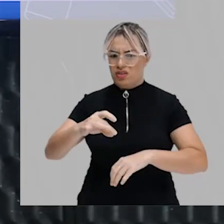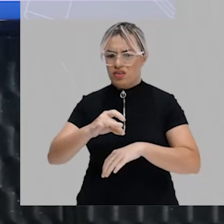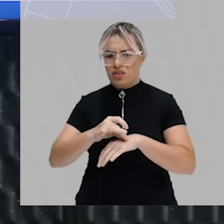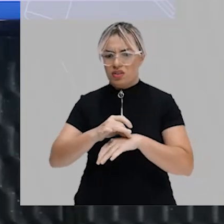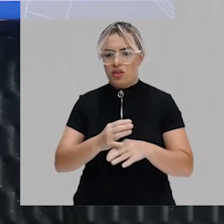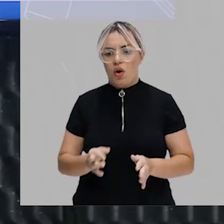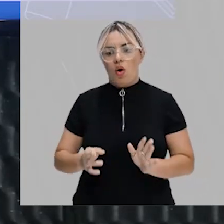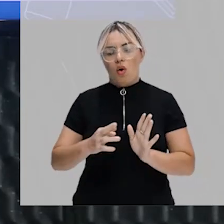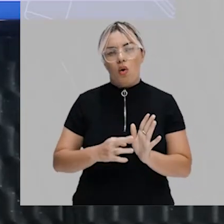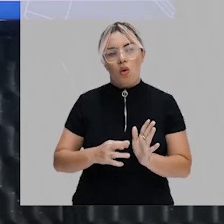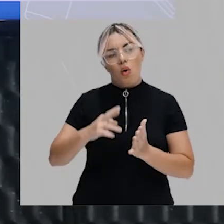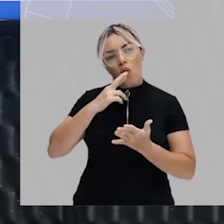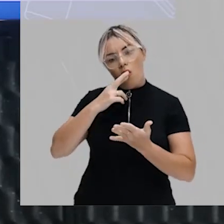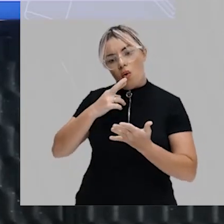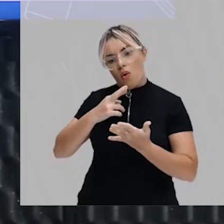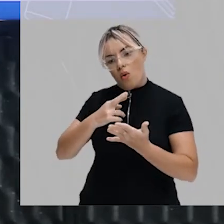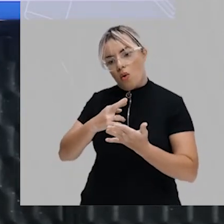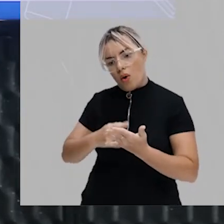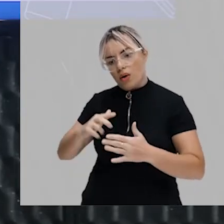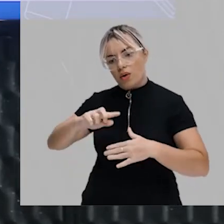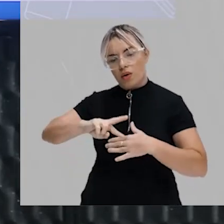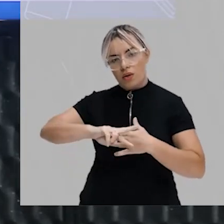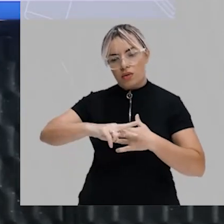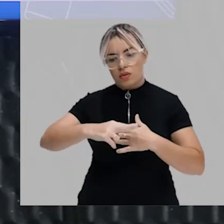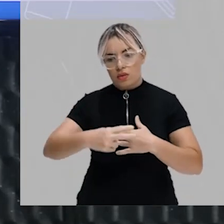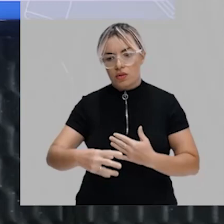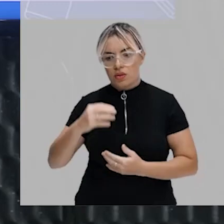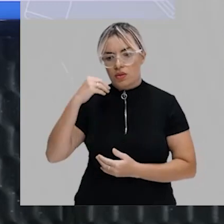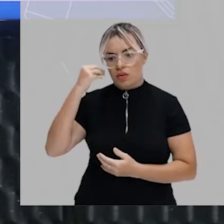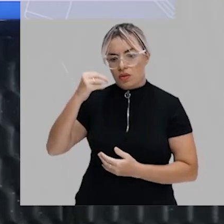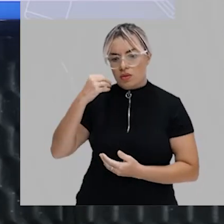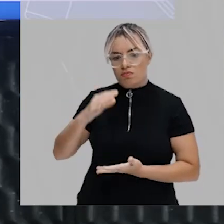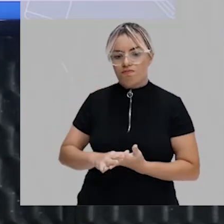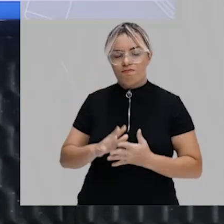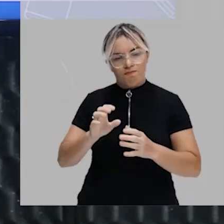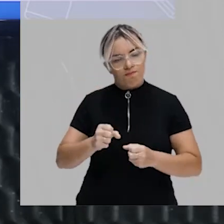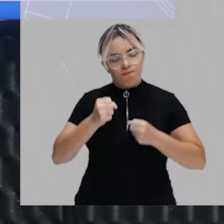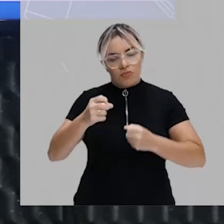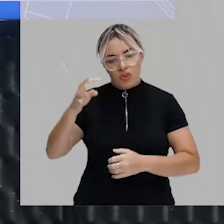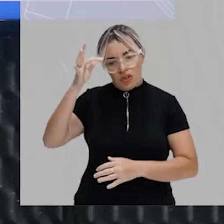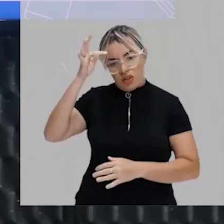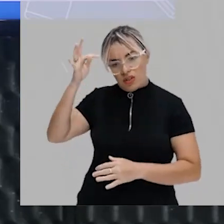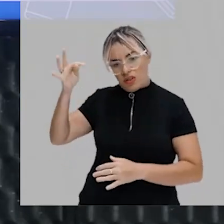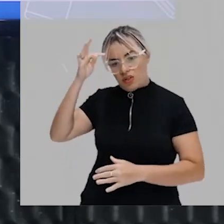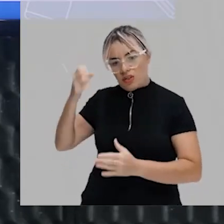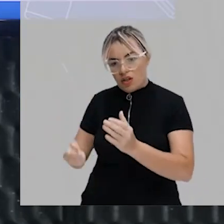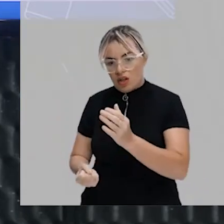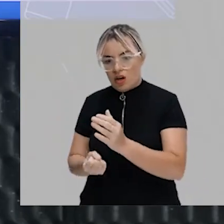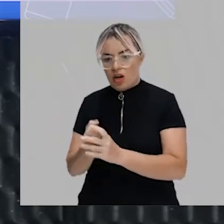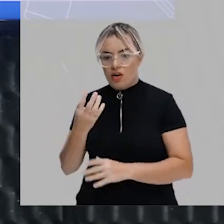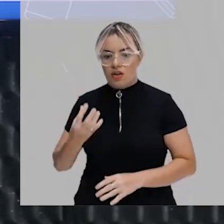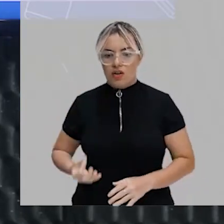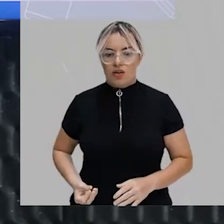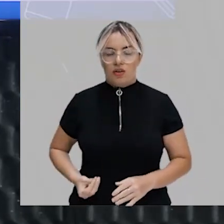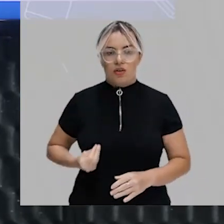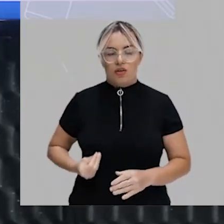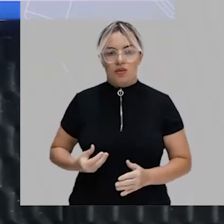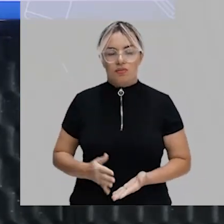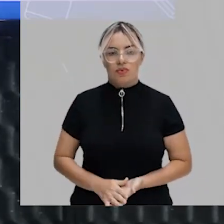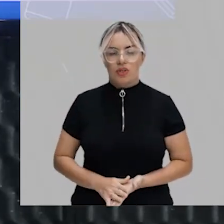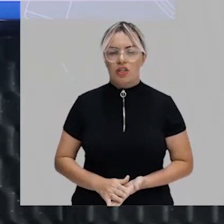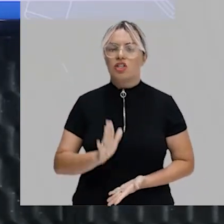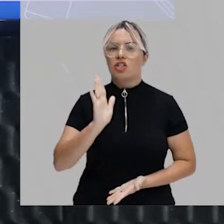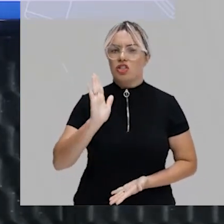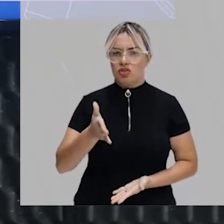desse experimento fortaleceram a teoria sobre a origem da vida, denominada de quê? Eu acabei de mencionar até na questão